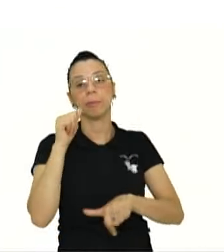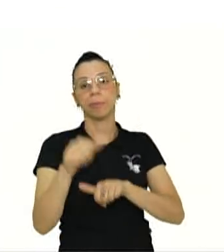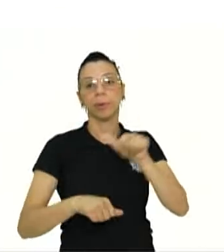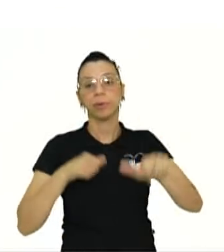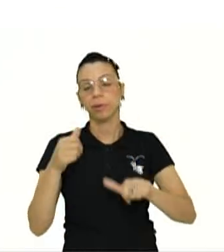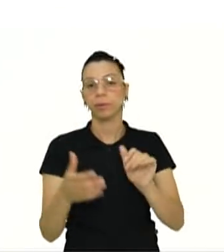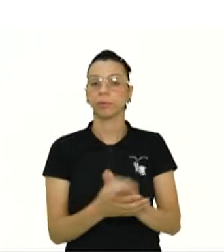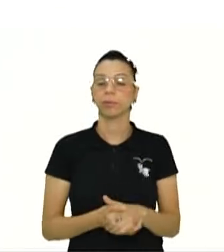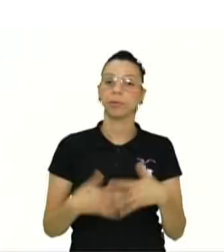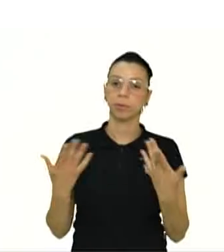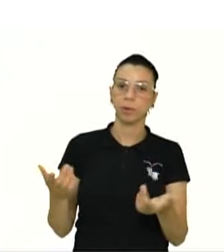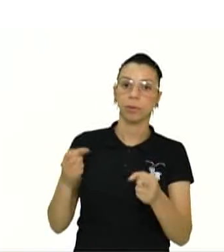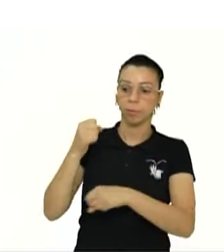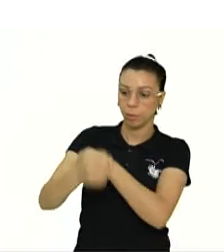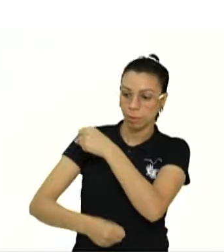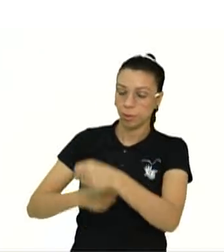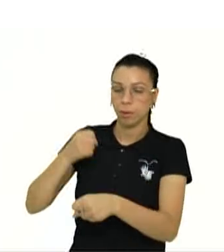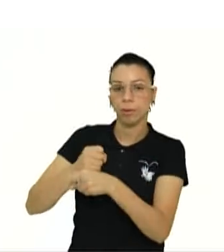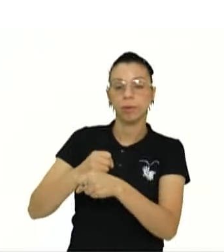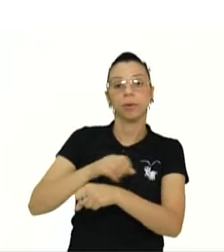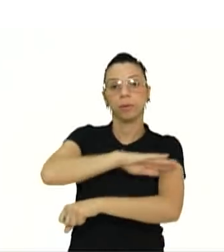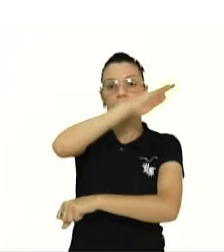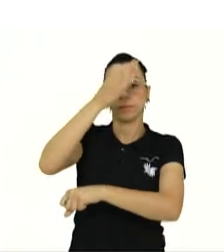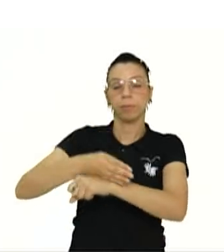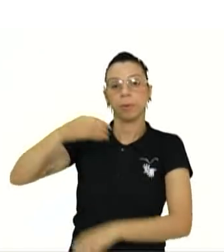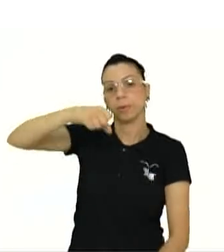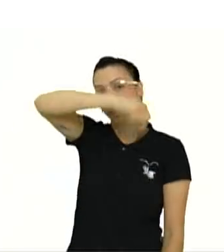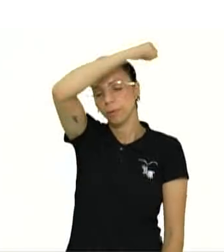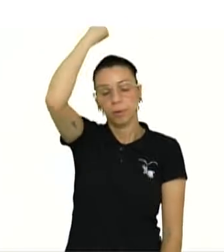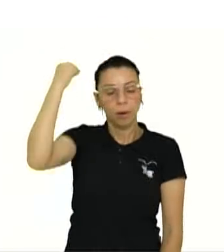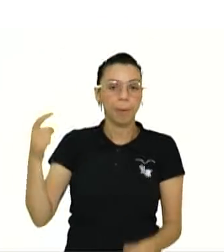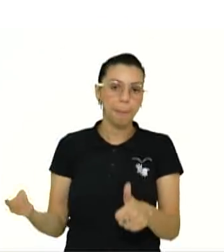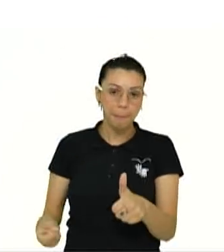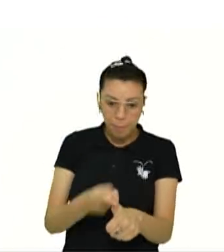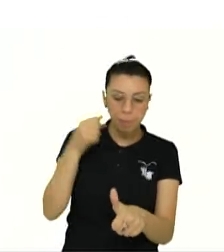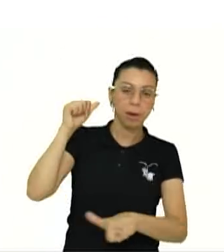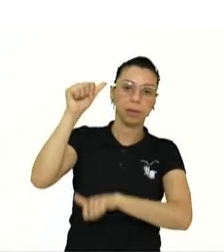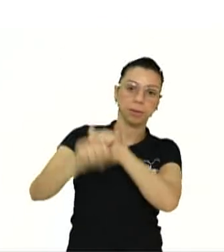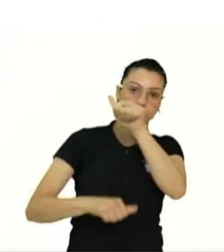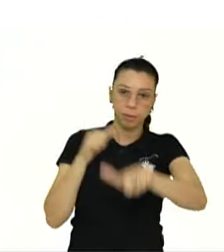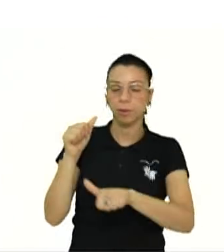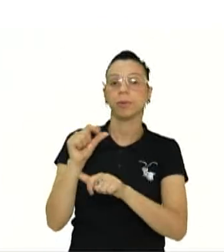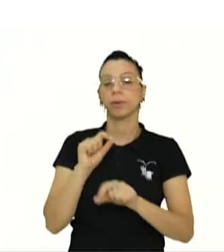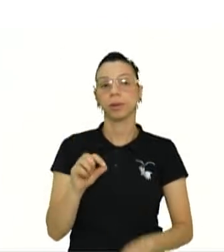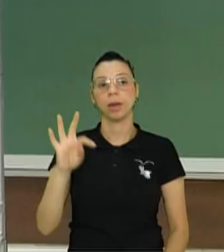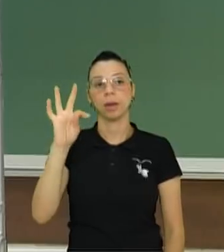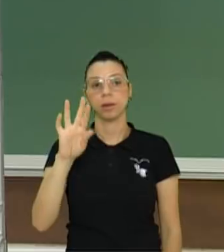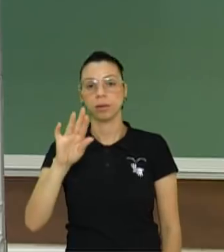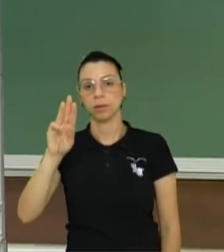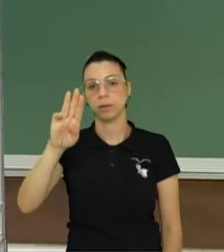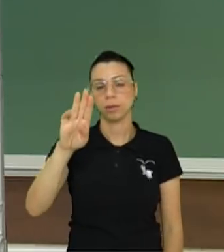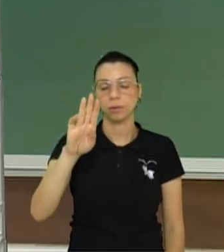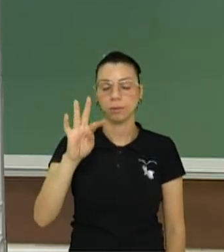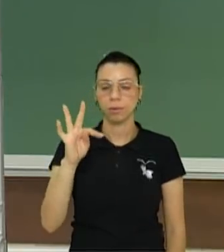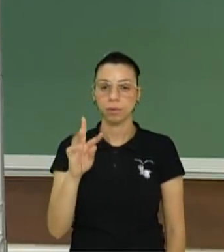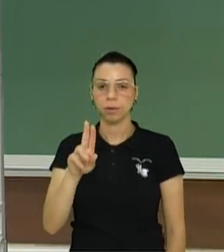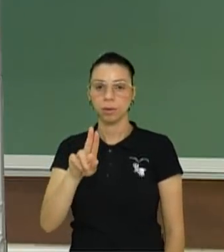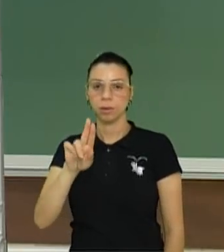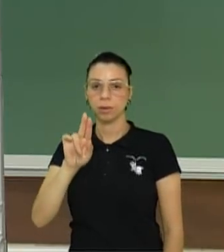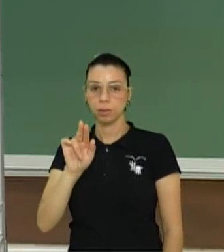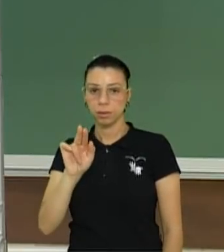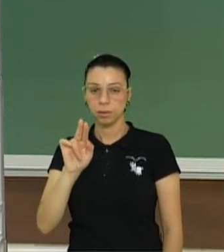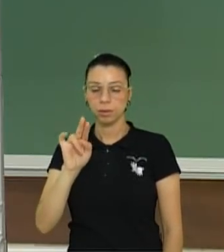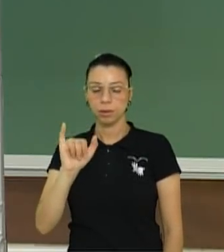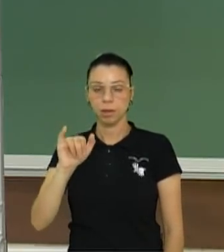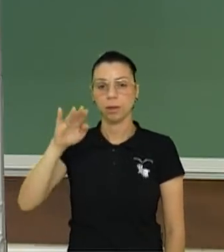mudanças? No mesmo ano do Monte Sagrado, a primeira mudança foi o chamado tribuno da plebe. Por isso que é muito importante nós entendermos